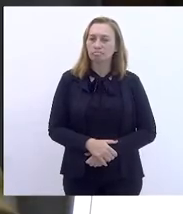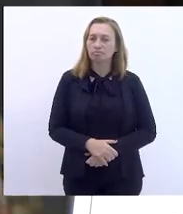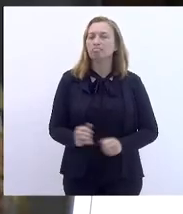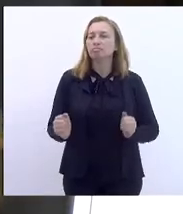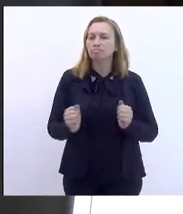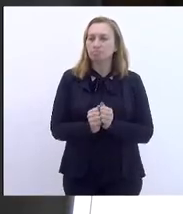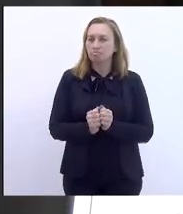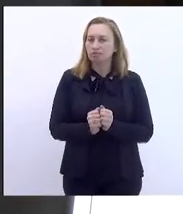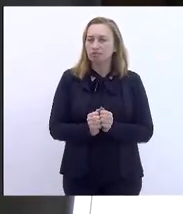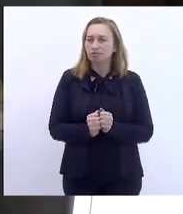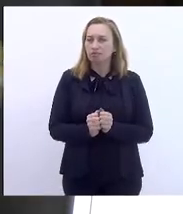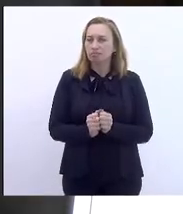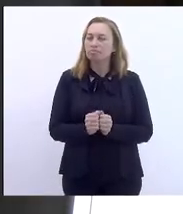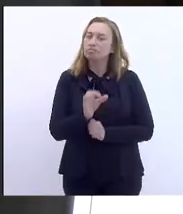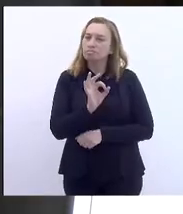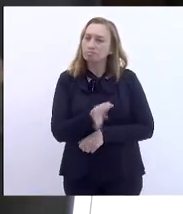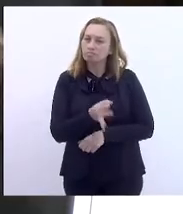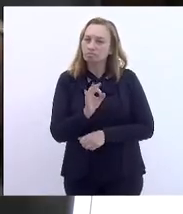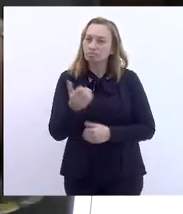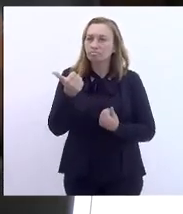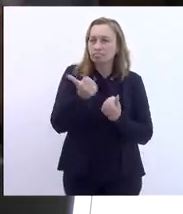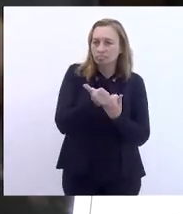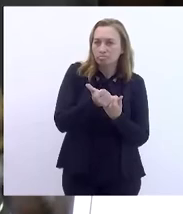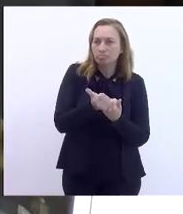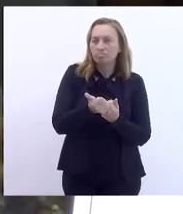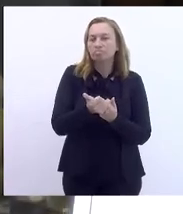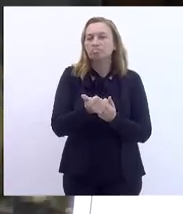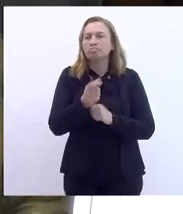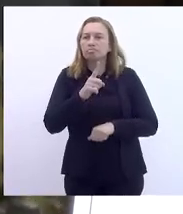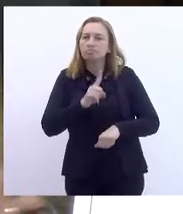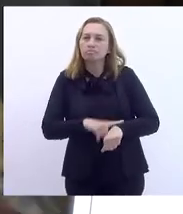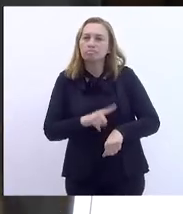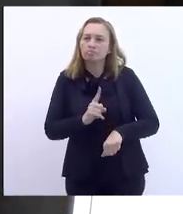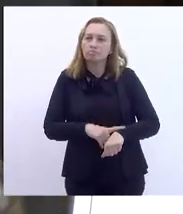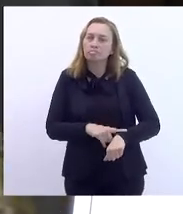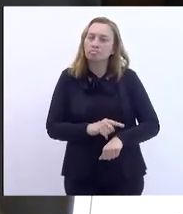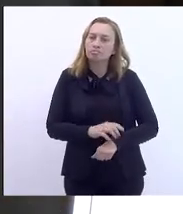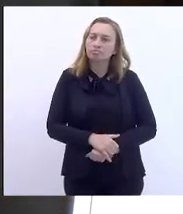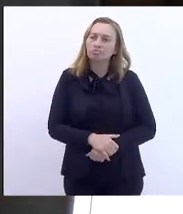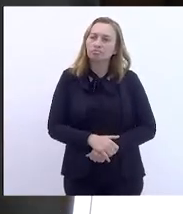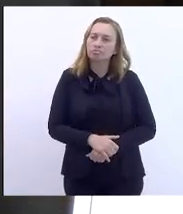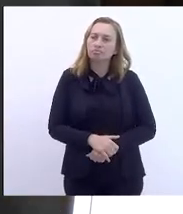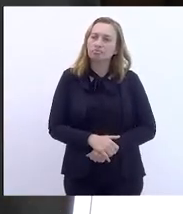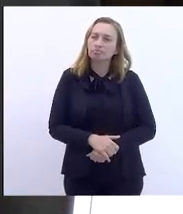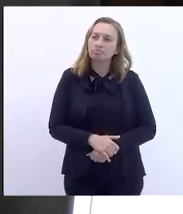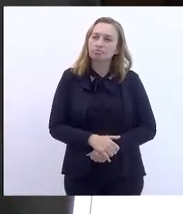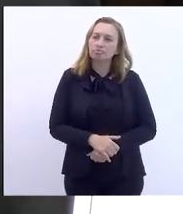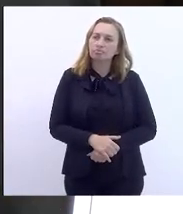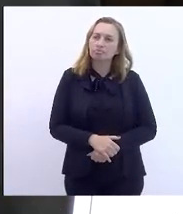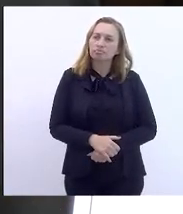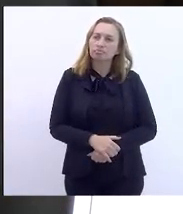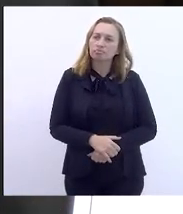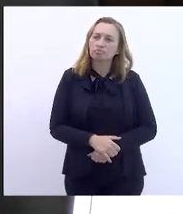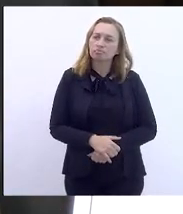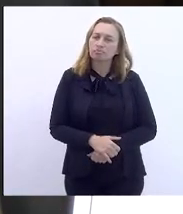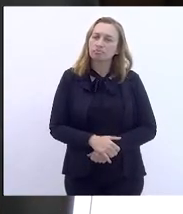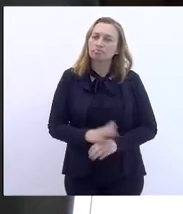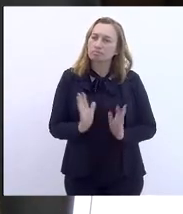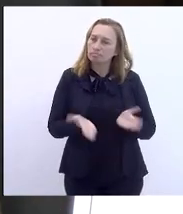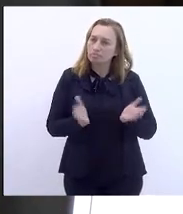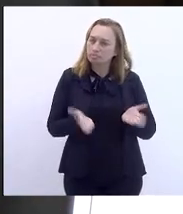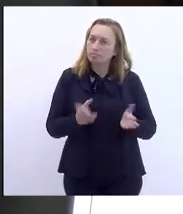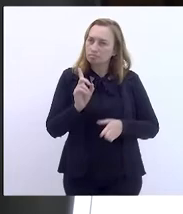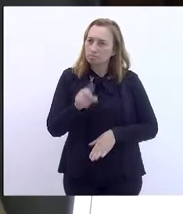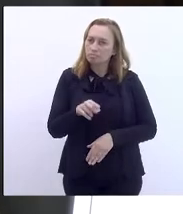junta foi que de fato apoiou esses momentos e é agora